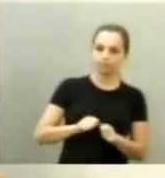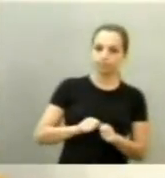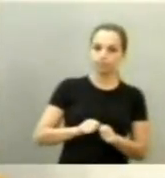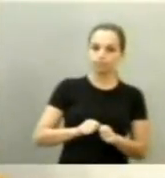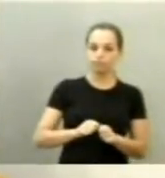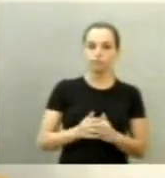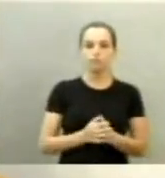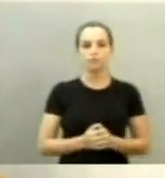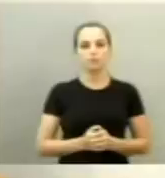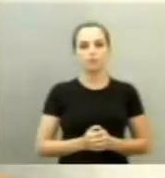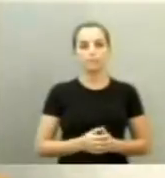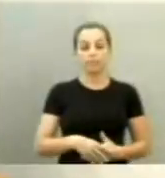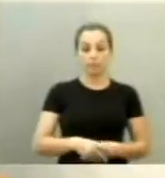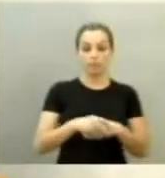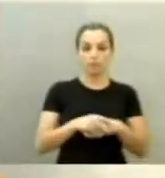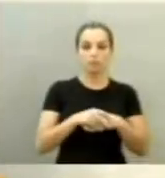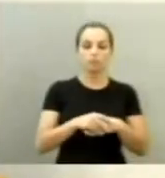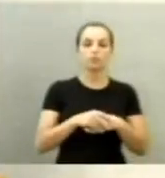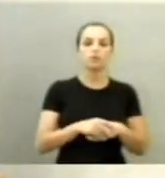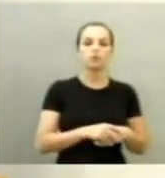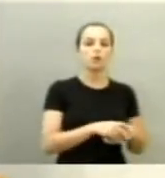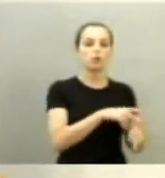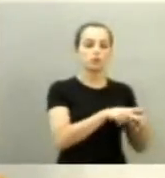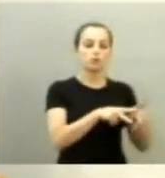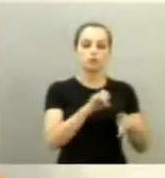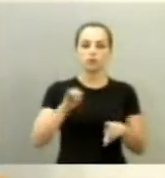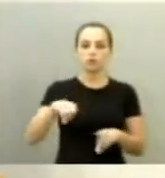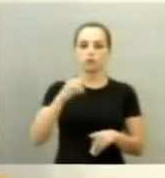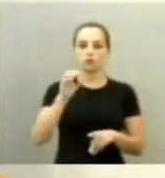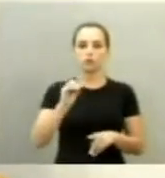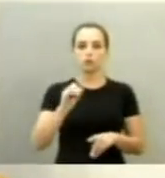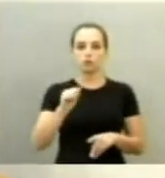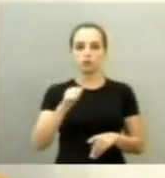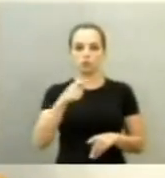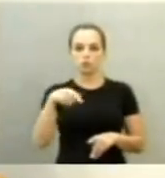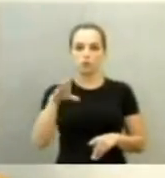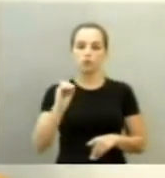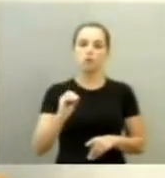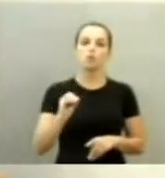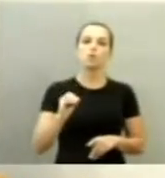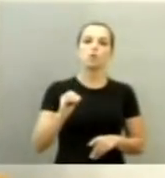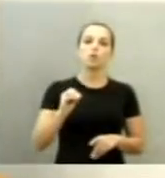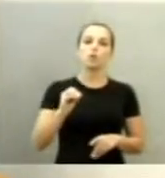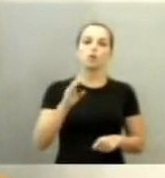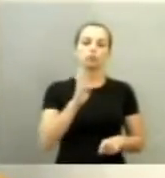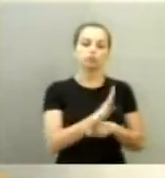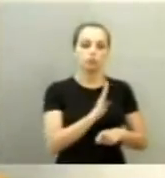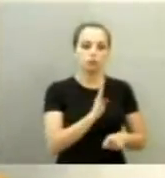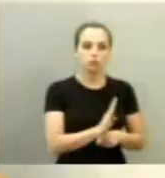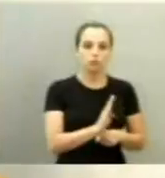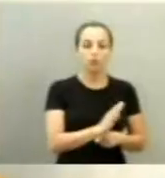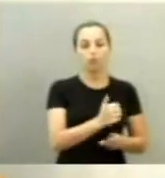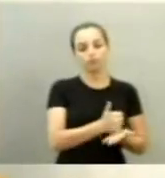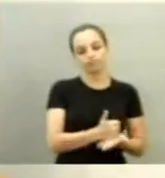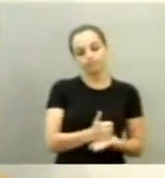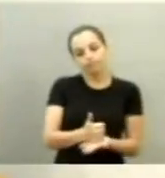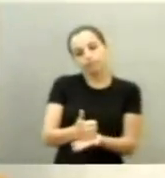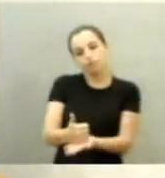contribuição. Parabenizar o nosso presidente da Câmara, João Farias, que forneceu todos os mecanismos, inclusive a